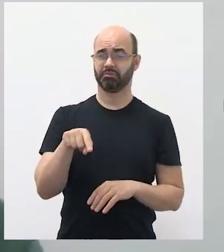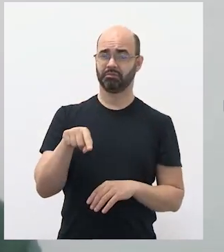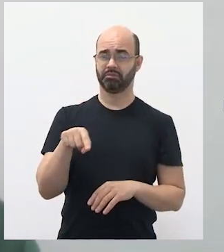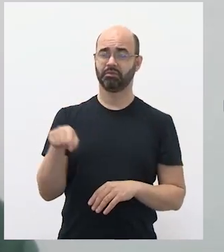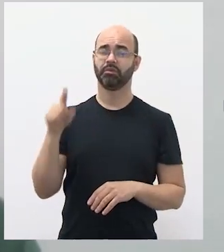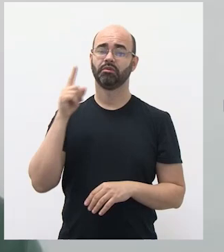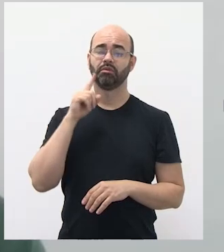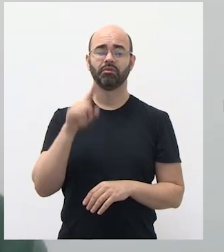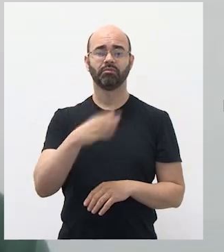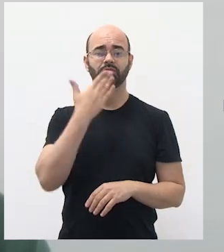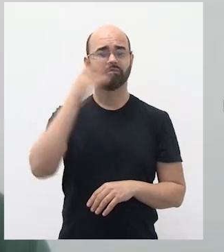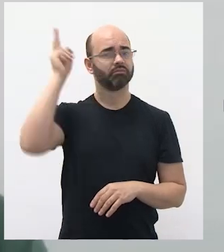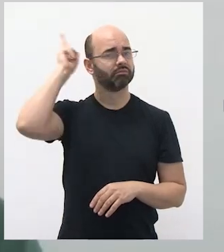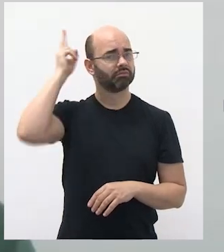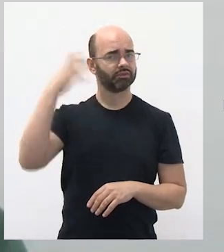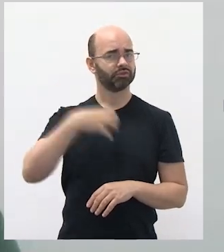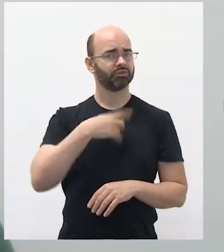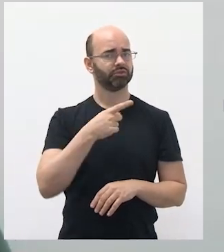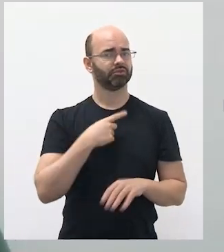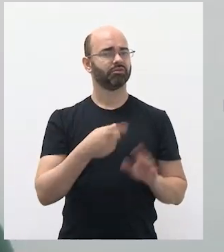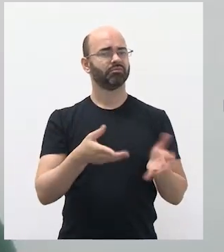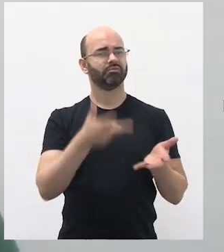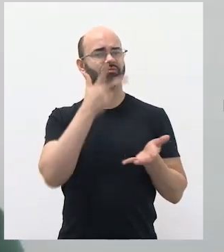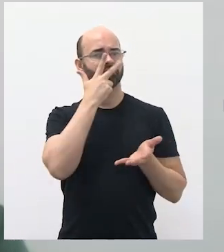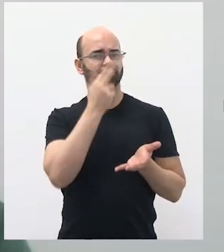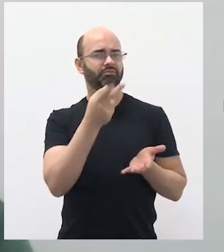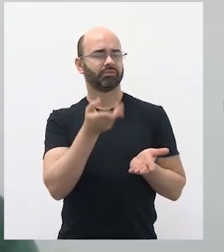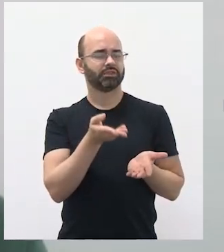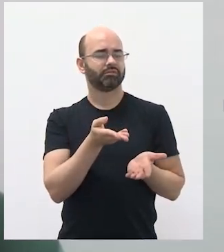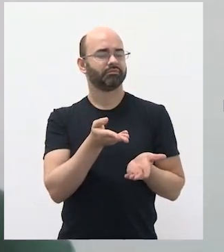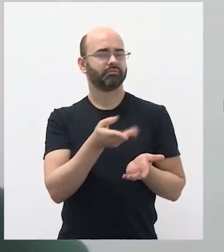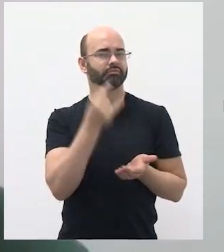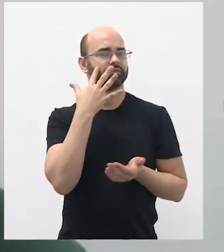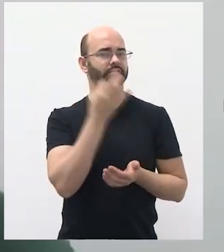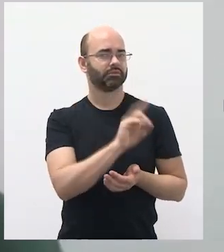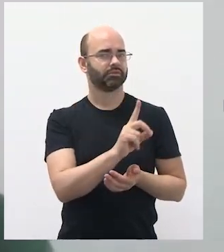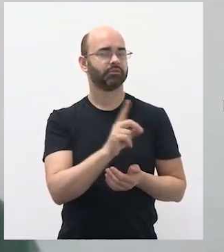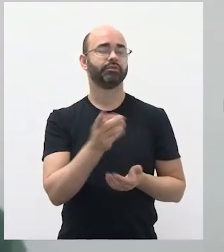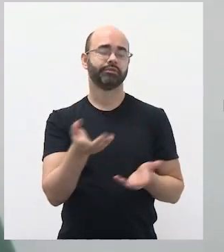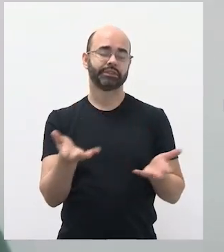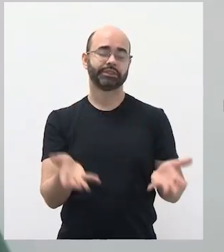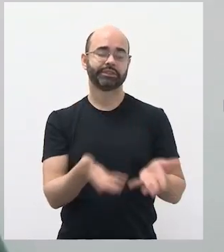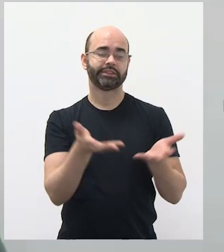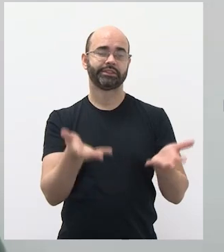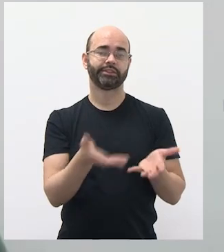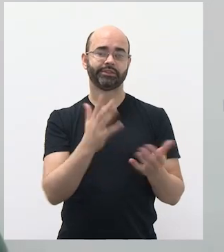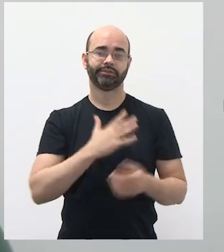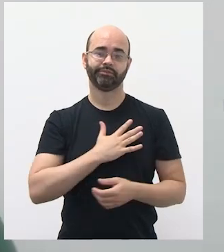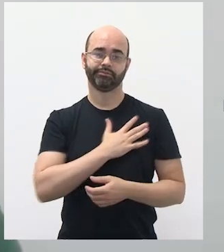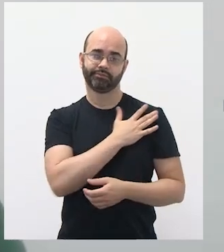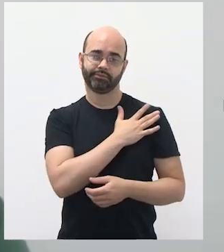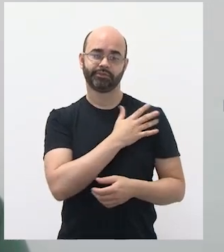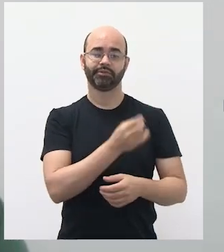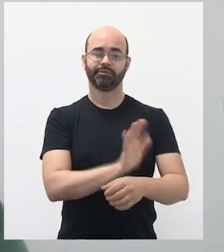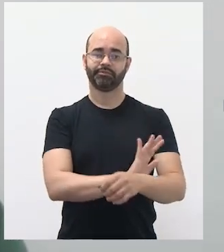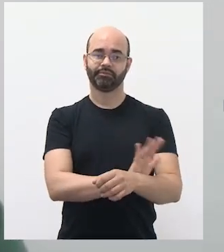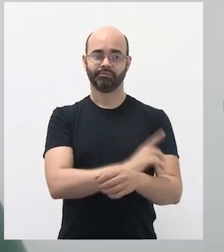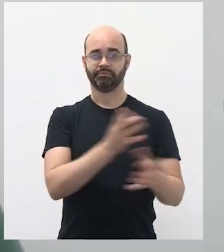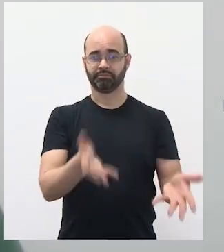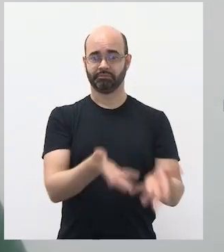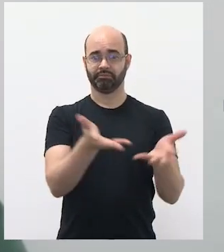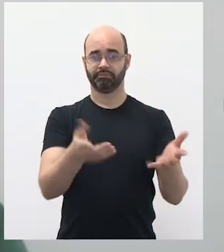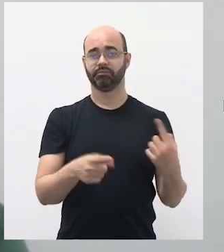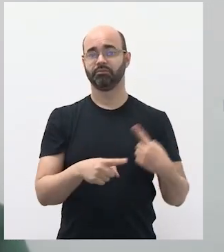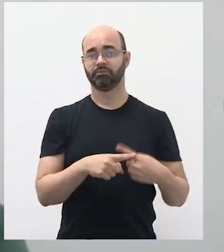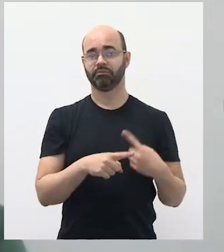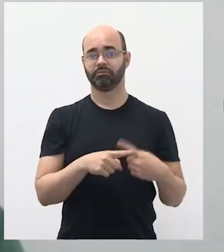negros indígenas, incentivando aí práticas de preconceito, discriminação e racismo, já que reproduzem